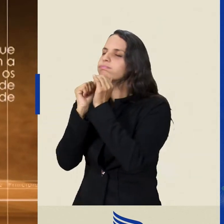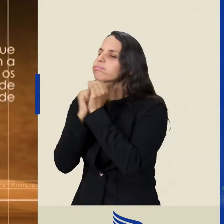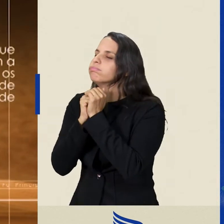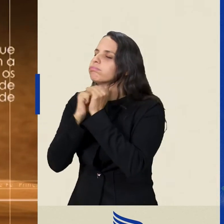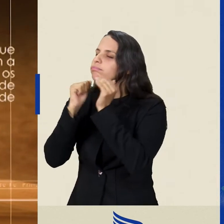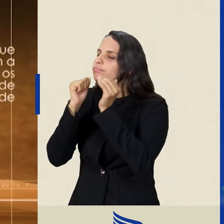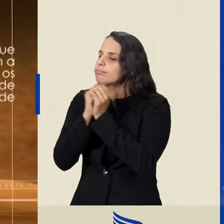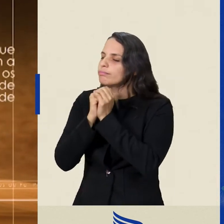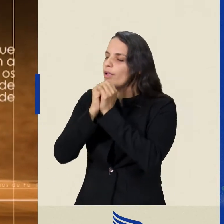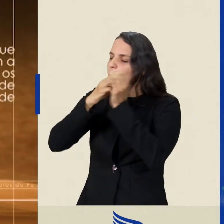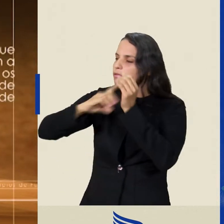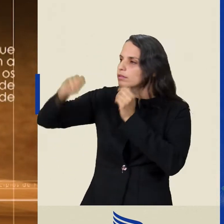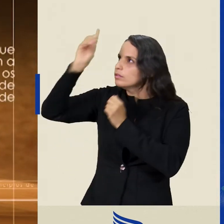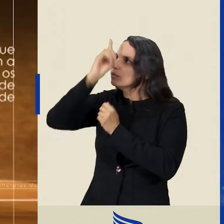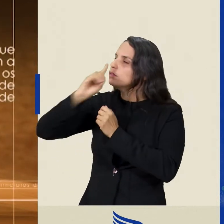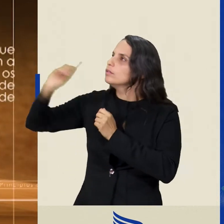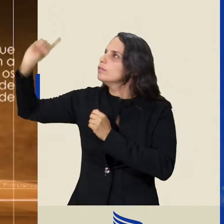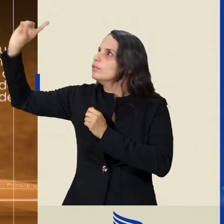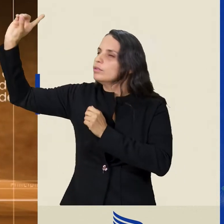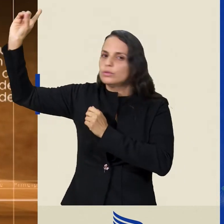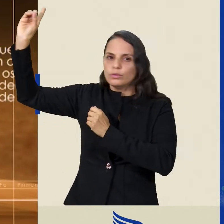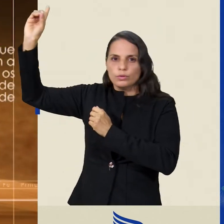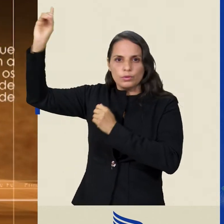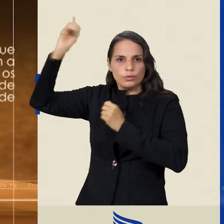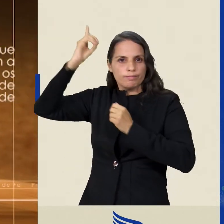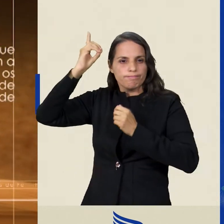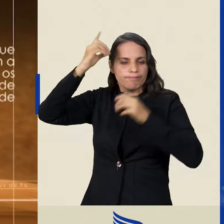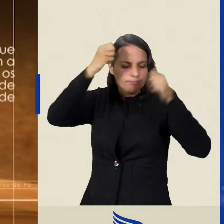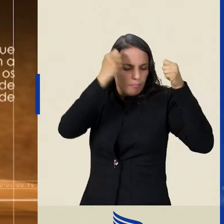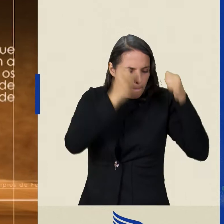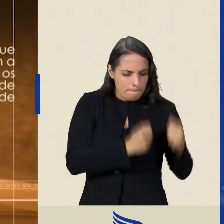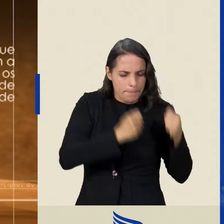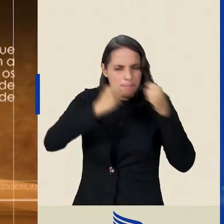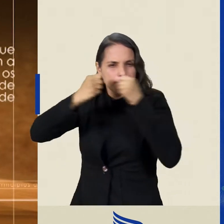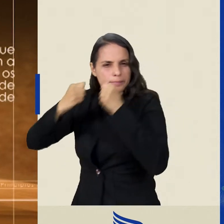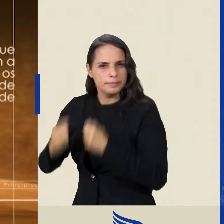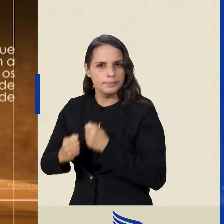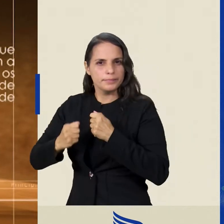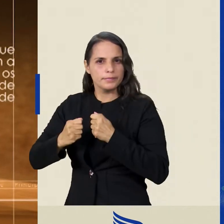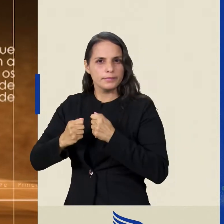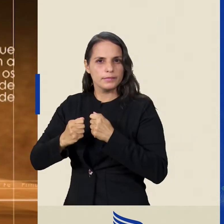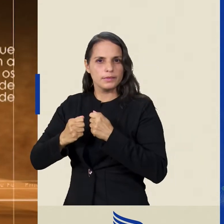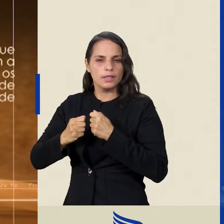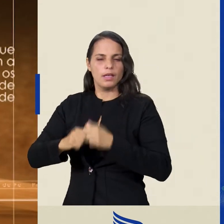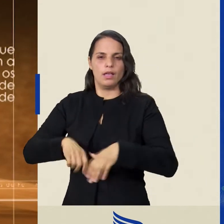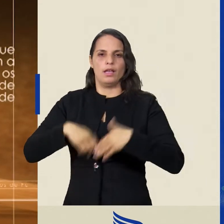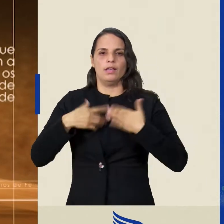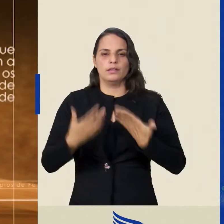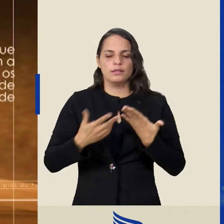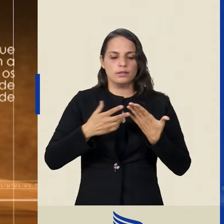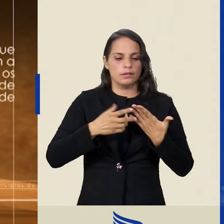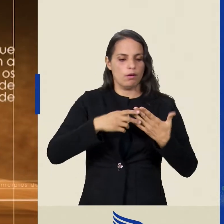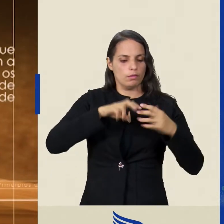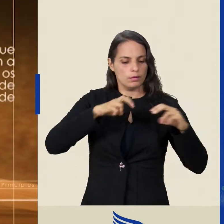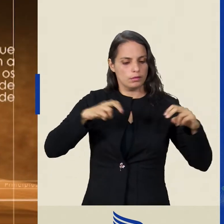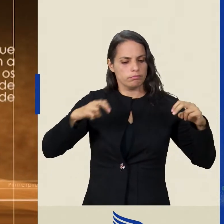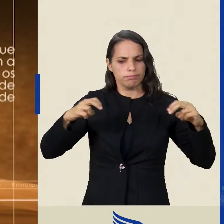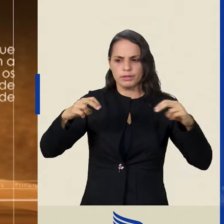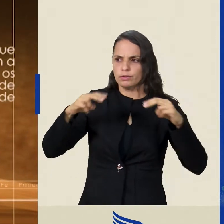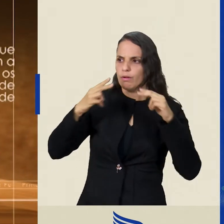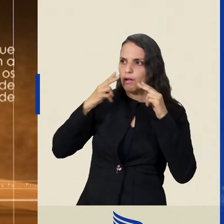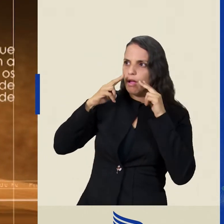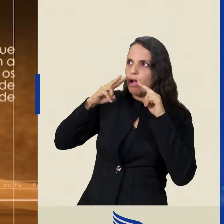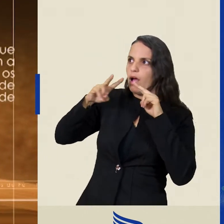o poder de Deus veio sobre ela, de tal maneira que as demais pessoas presentes